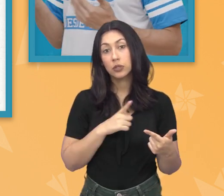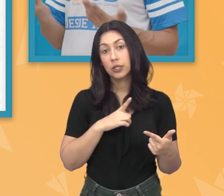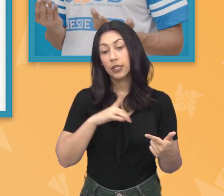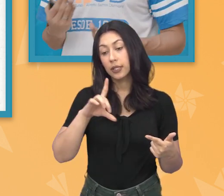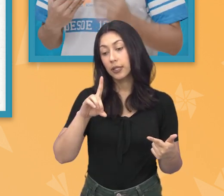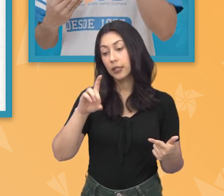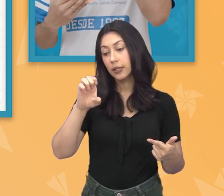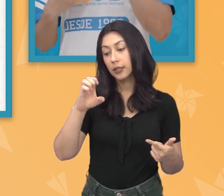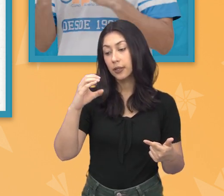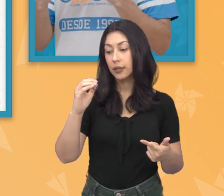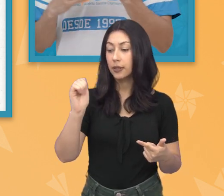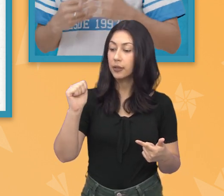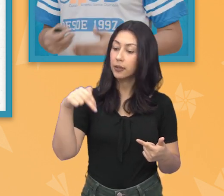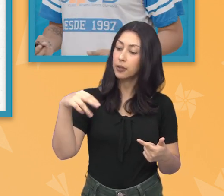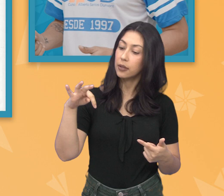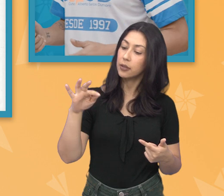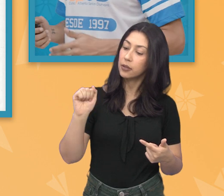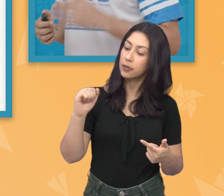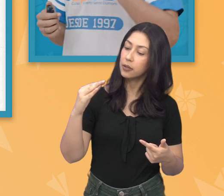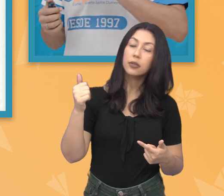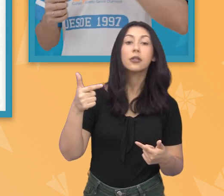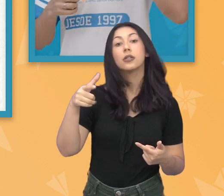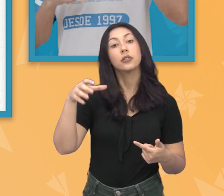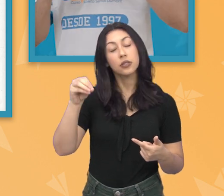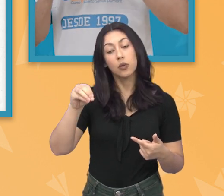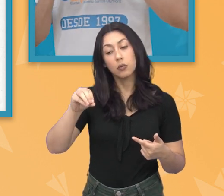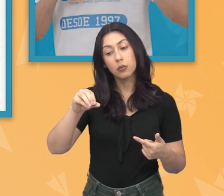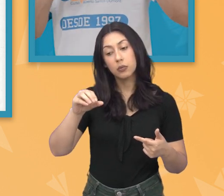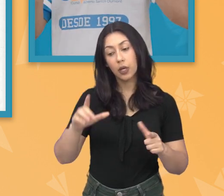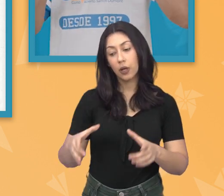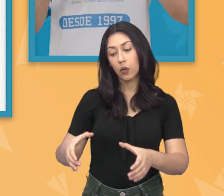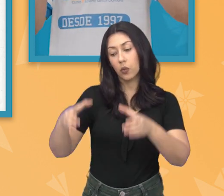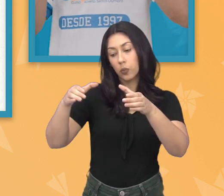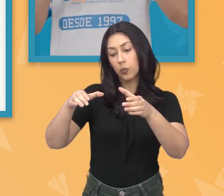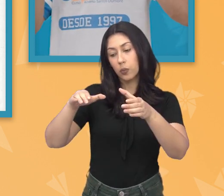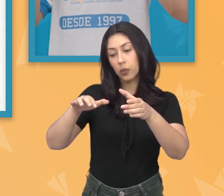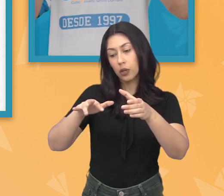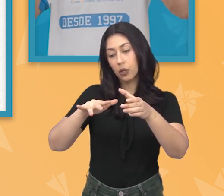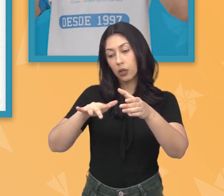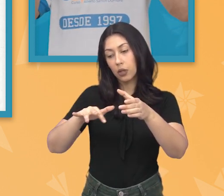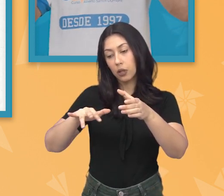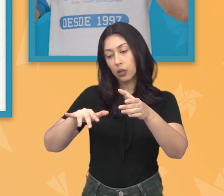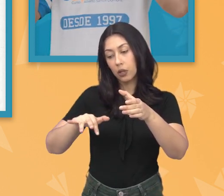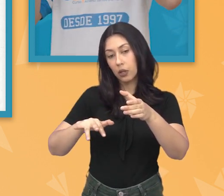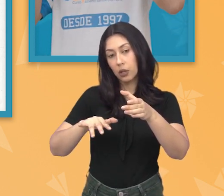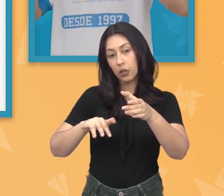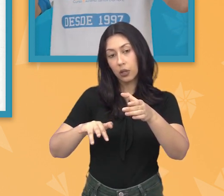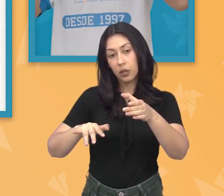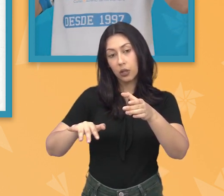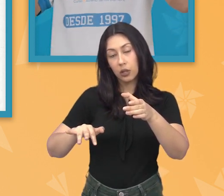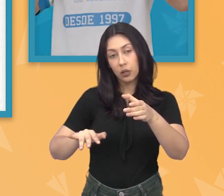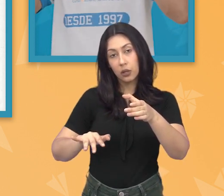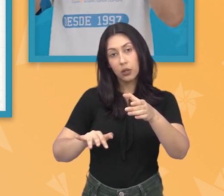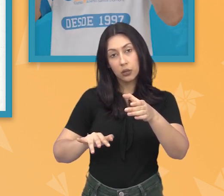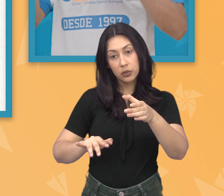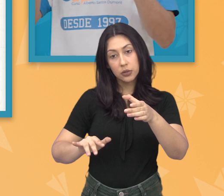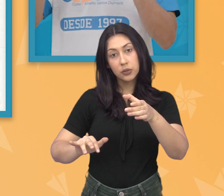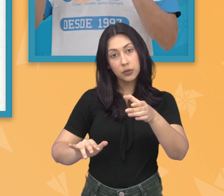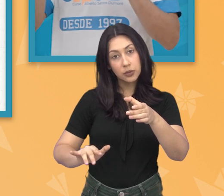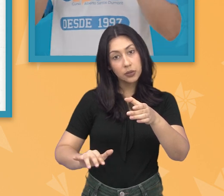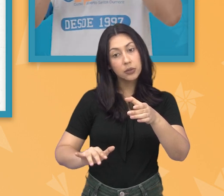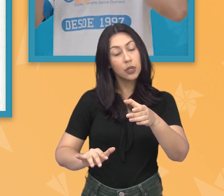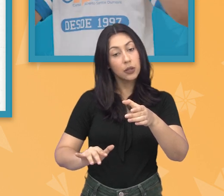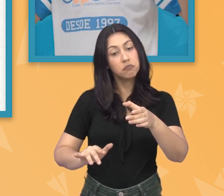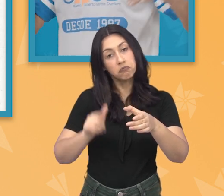Tem a decantação, né, novamente. Como falei, pega a floculação, você tem água ali com vários outros sólidos de